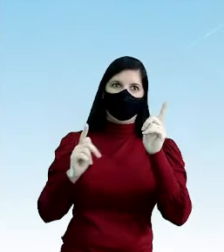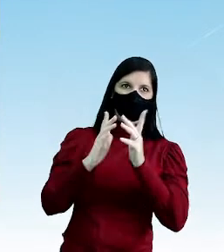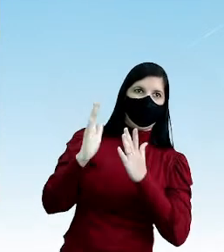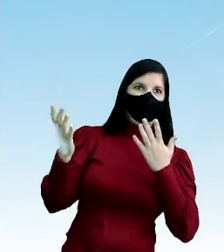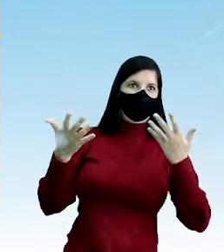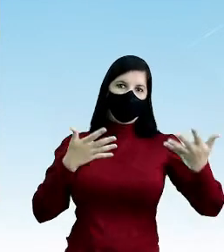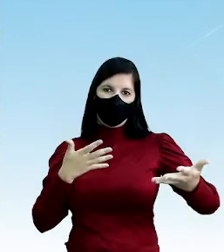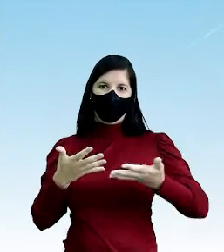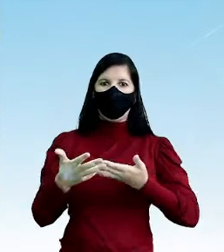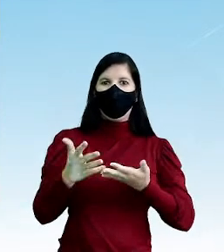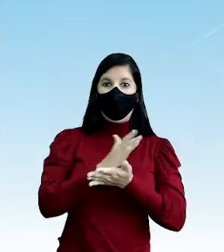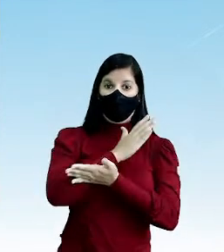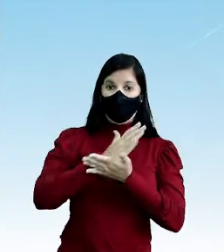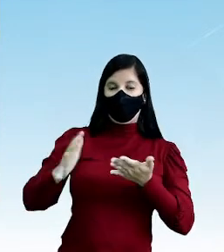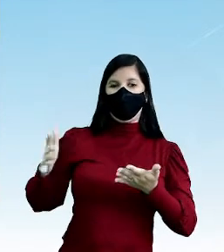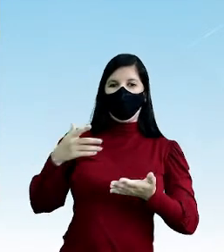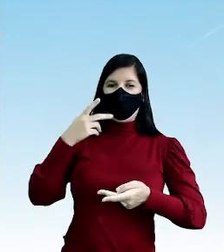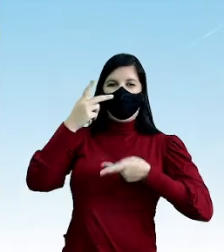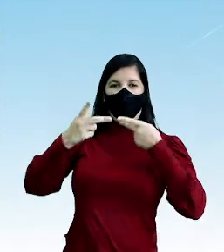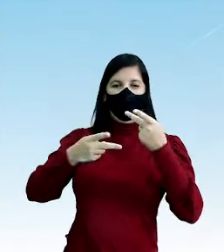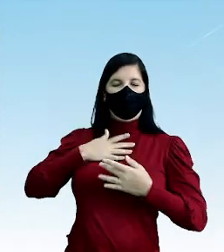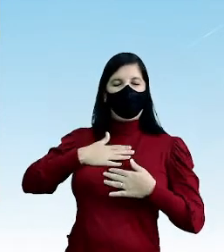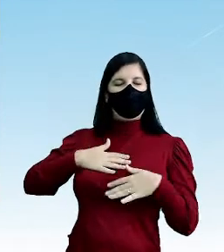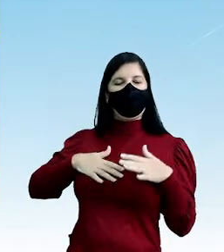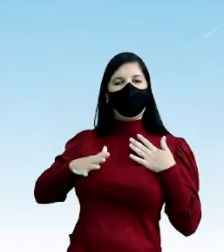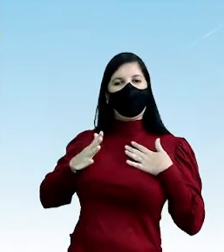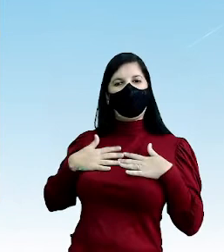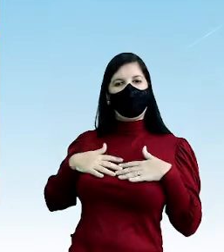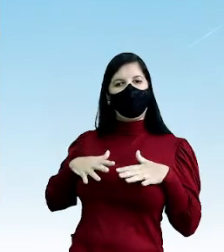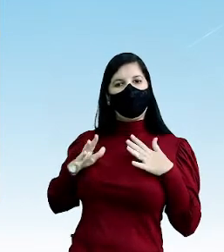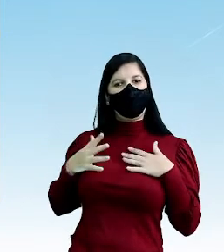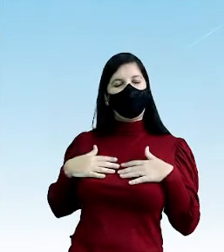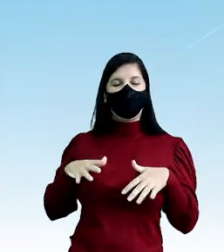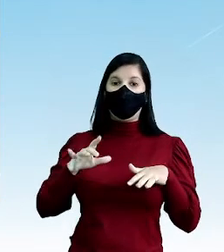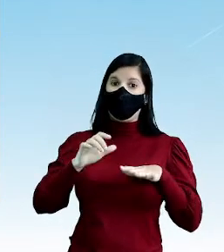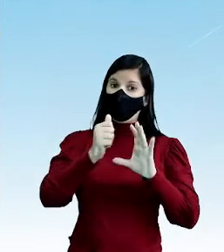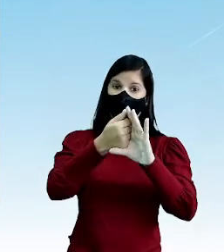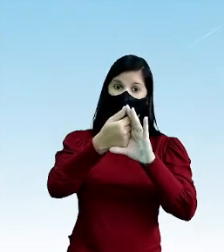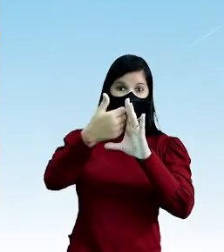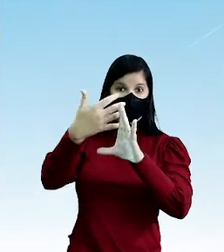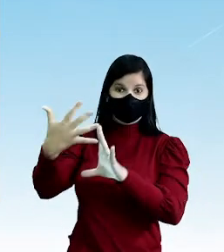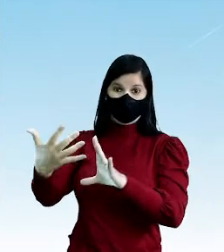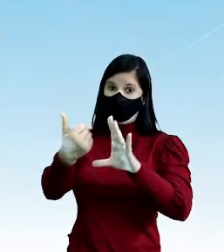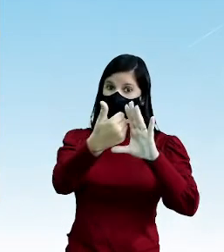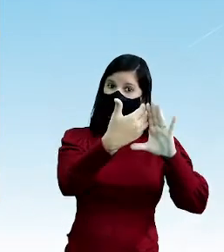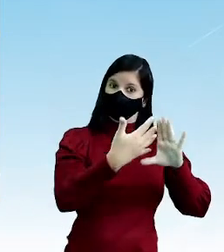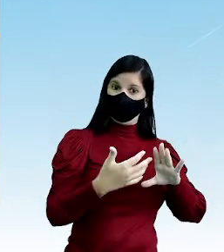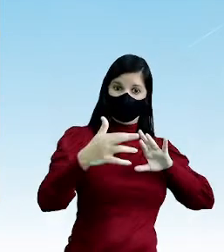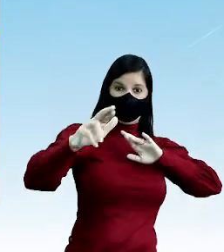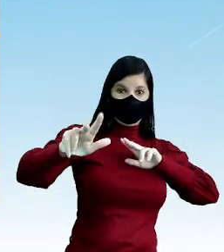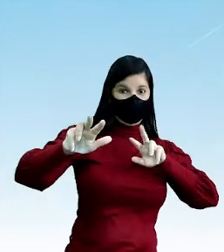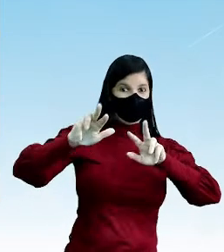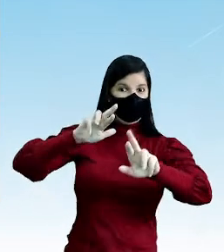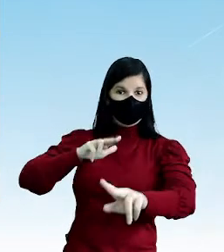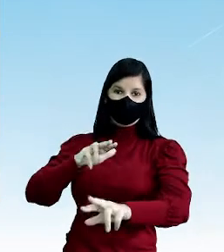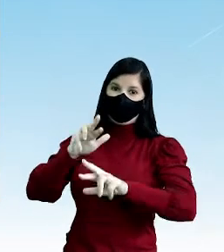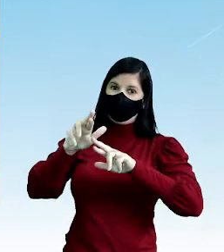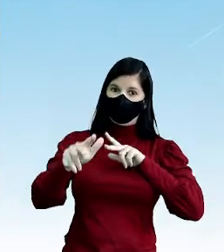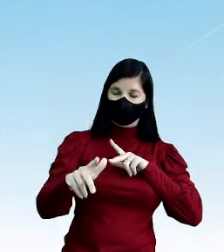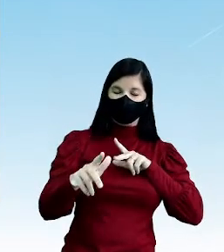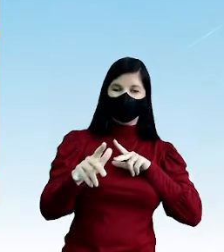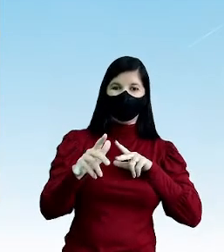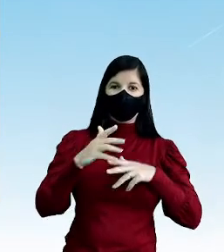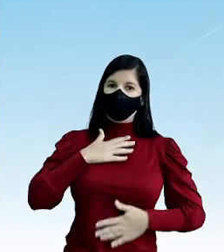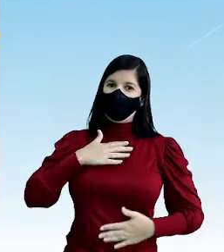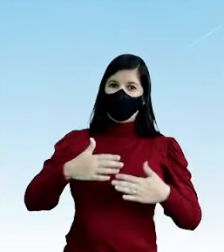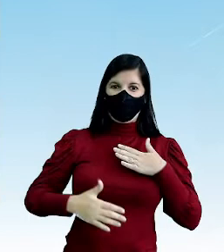tem pessoas que falam com mais calma, mais comedido. Então, se cada um tem um jeito de ser diferente, nós não temos um